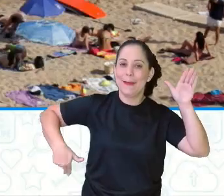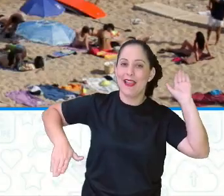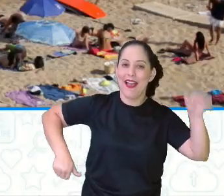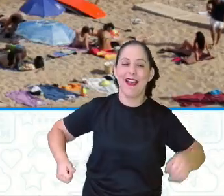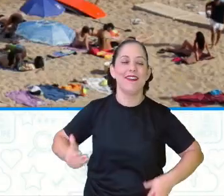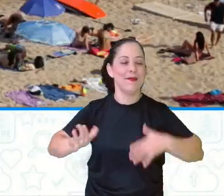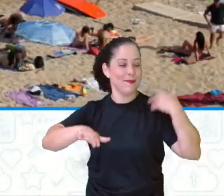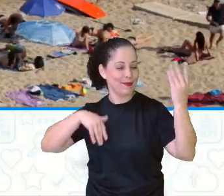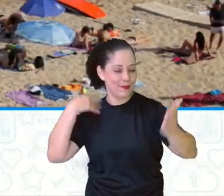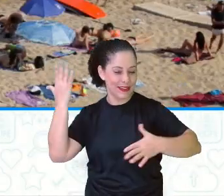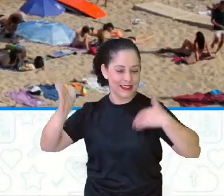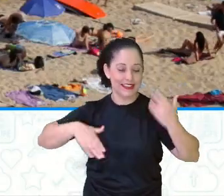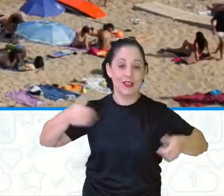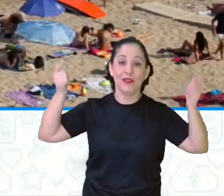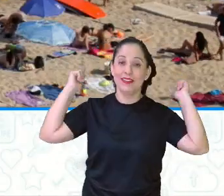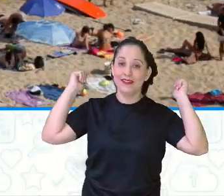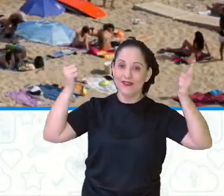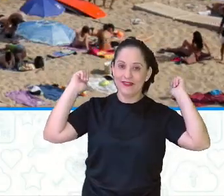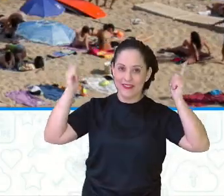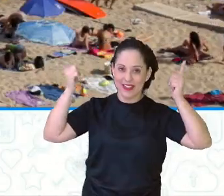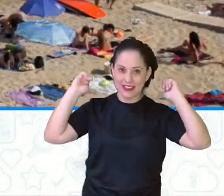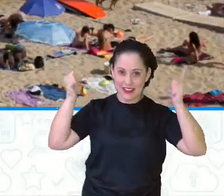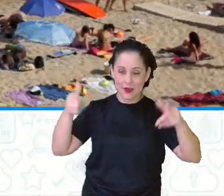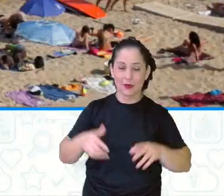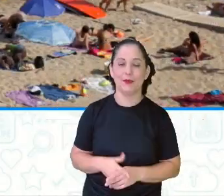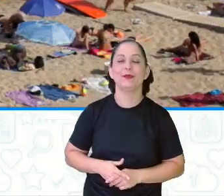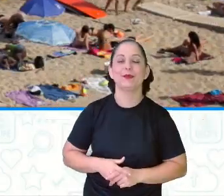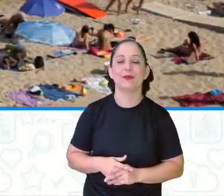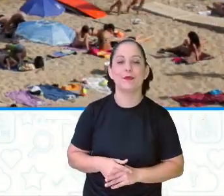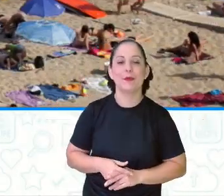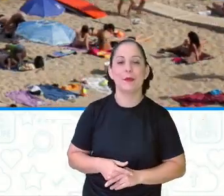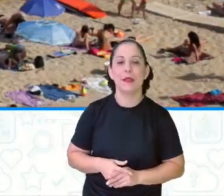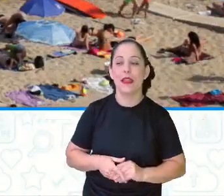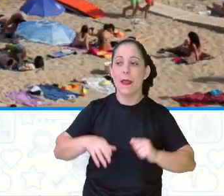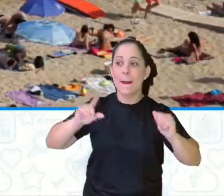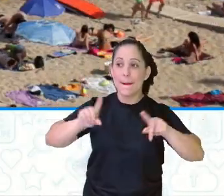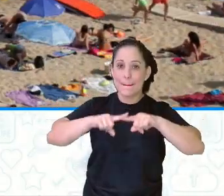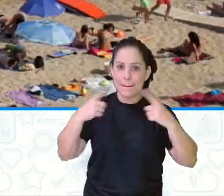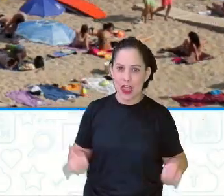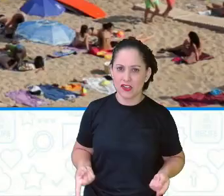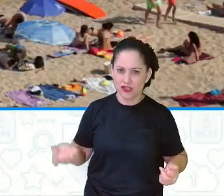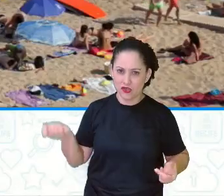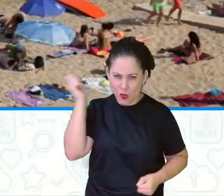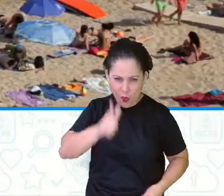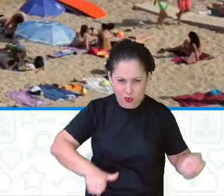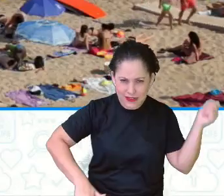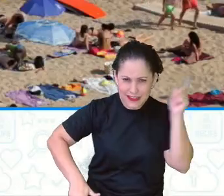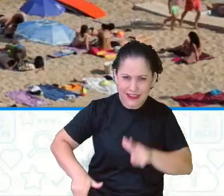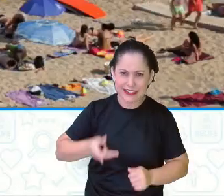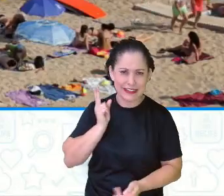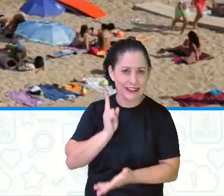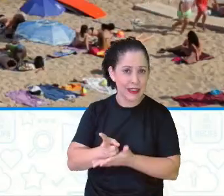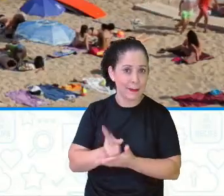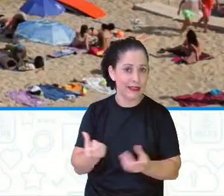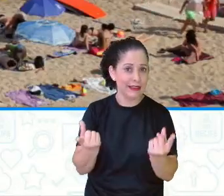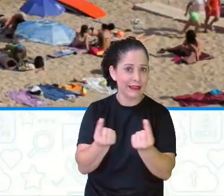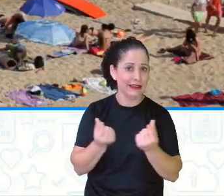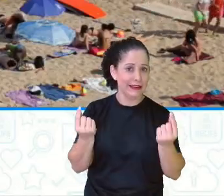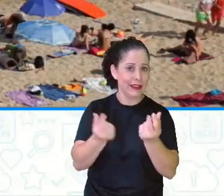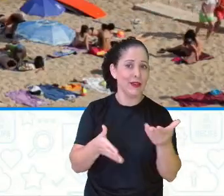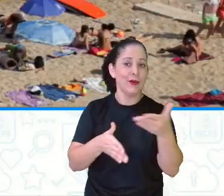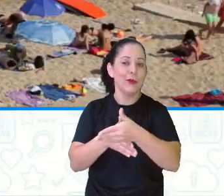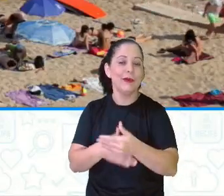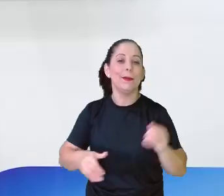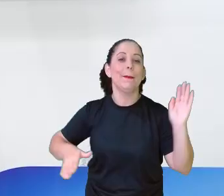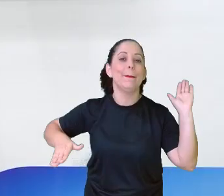quando está de folga para descansar. Mas será que todo mundo consegue pegar essa prainha? Será que todo mundo tem dinheirinho para ir pegar